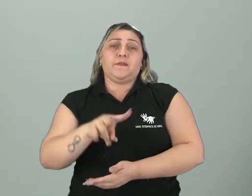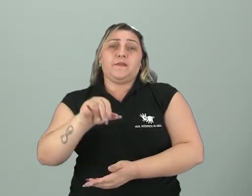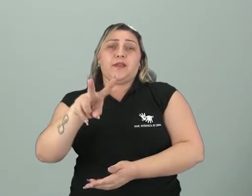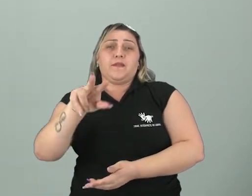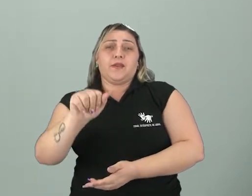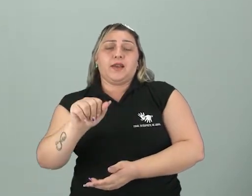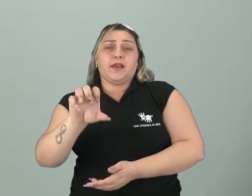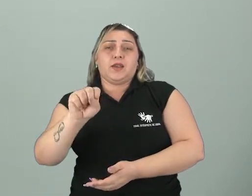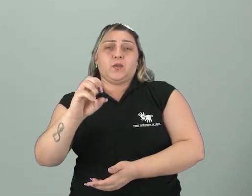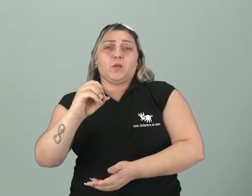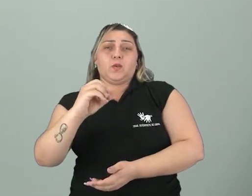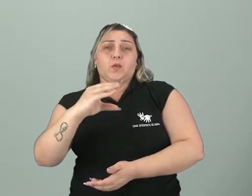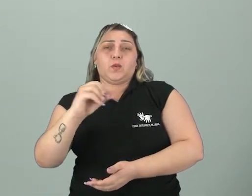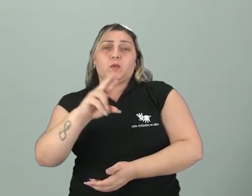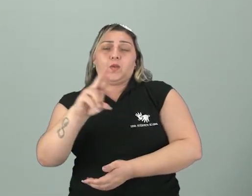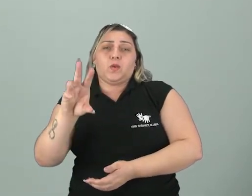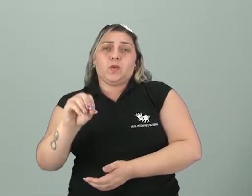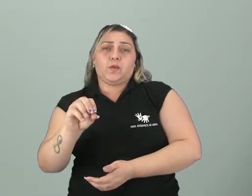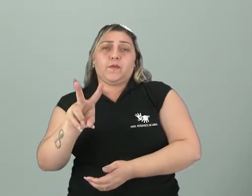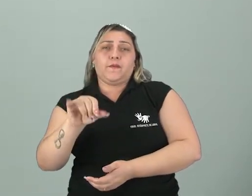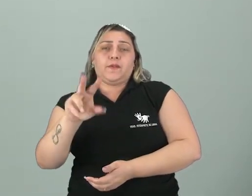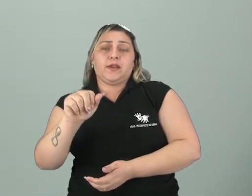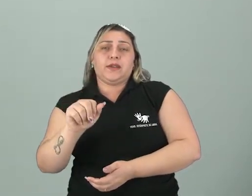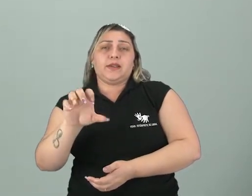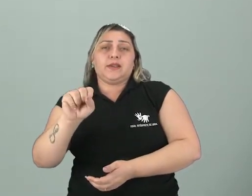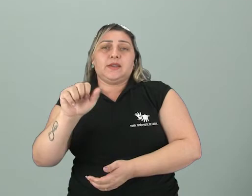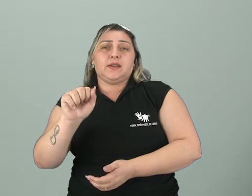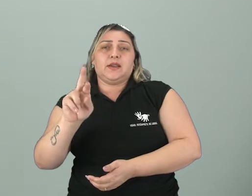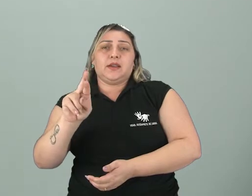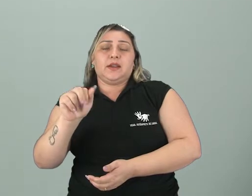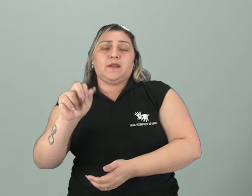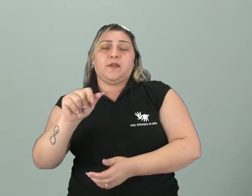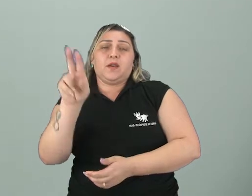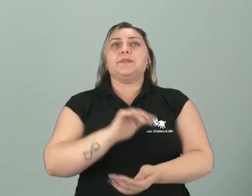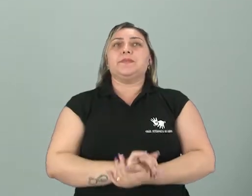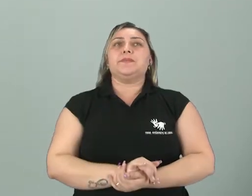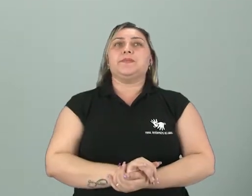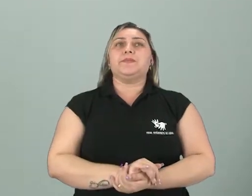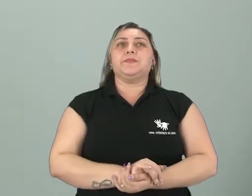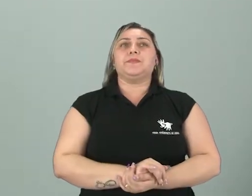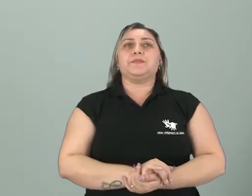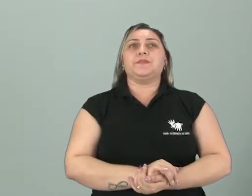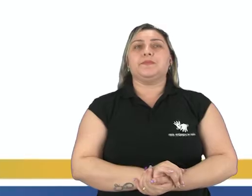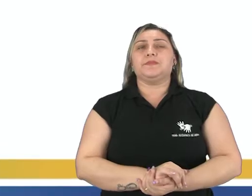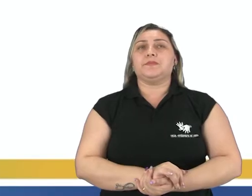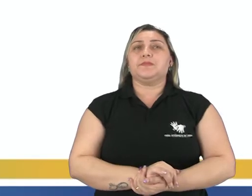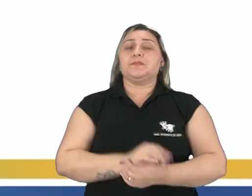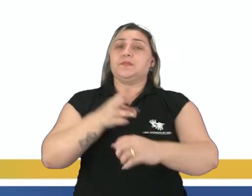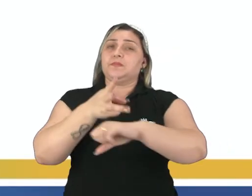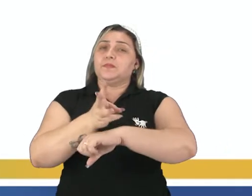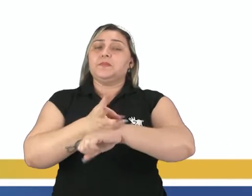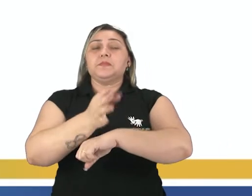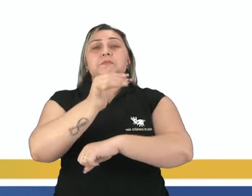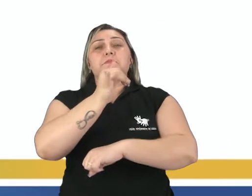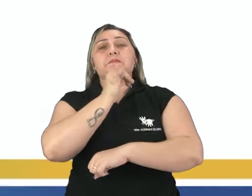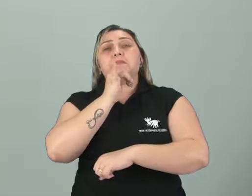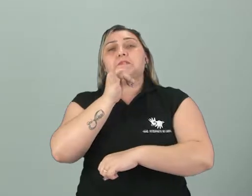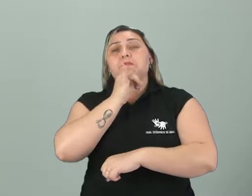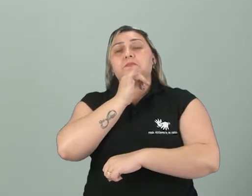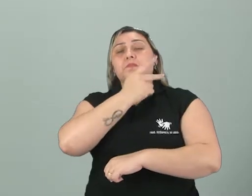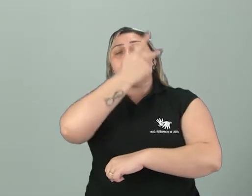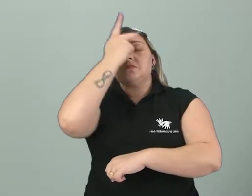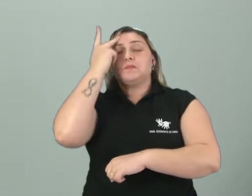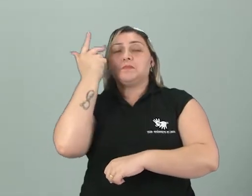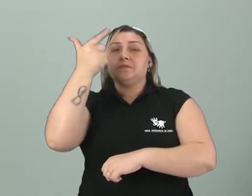viva, saravá. Então, é utilizado o ponto de exclamação. No WhatsApp, por exemplo, as pessoas